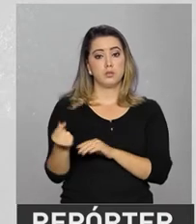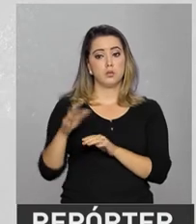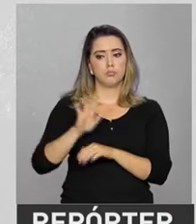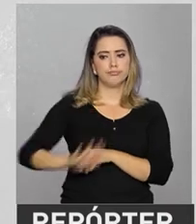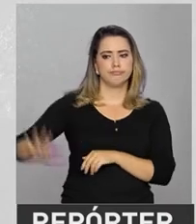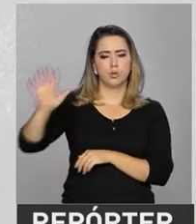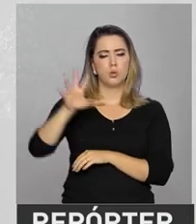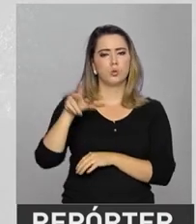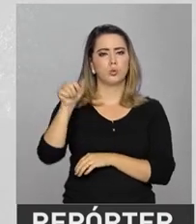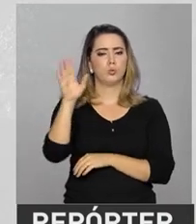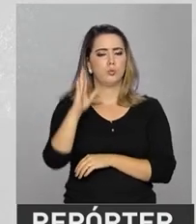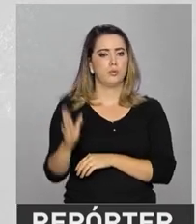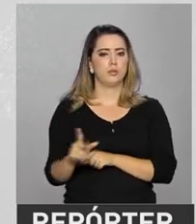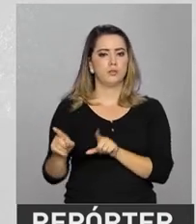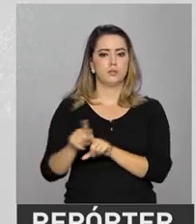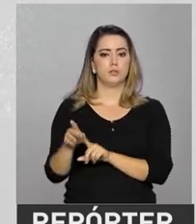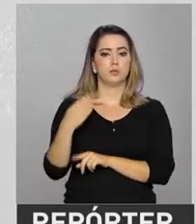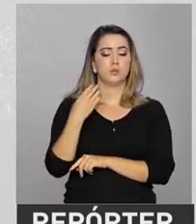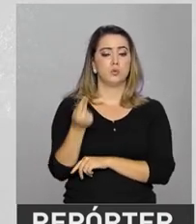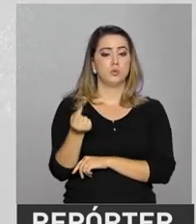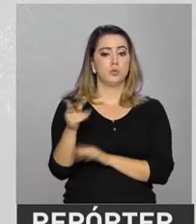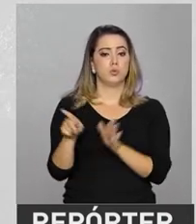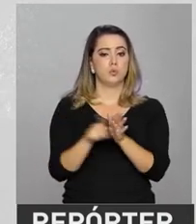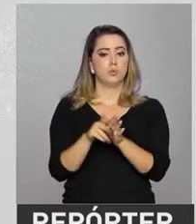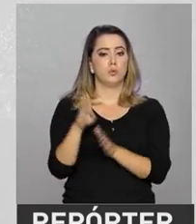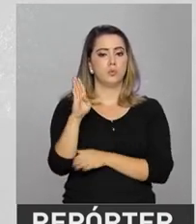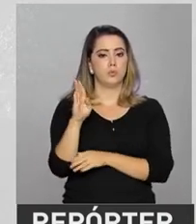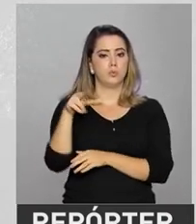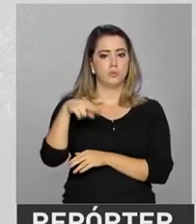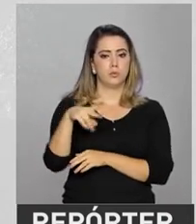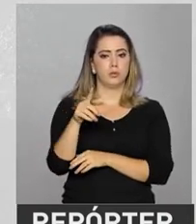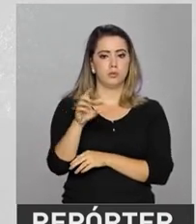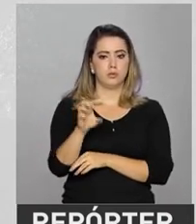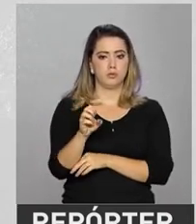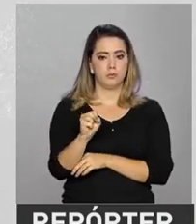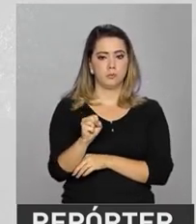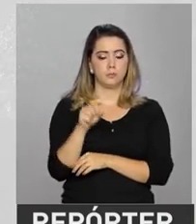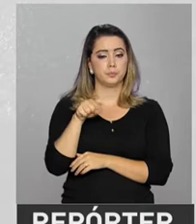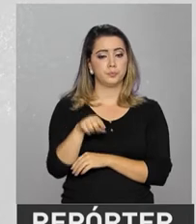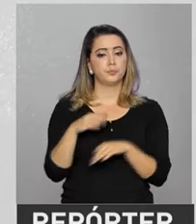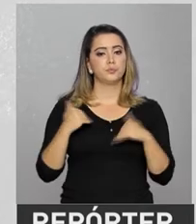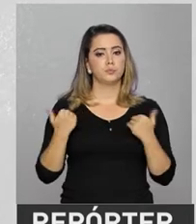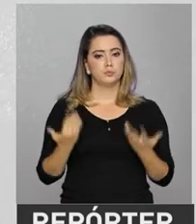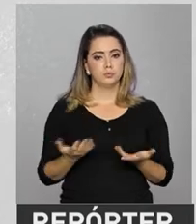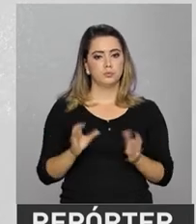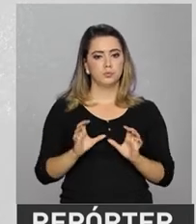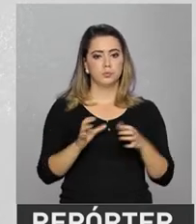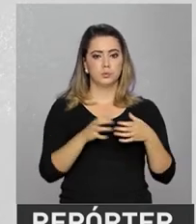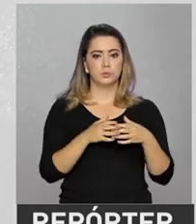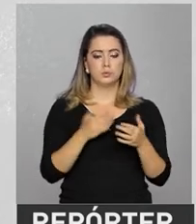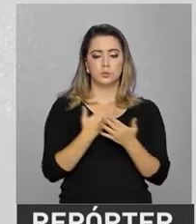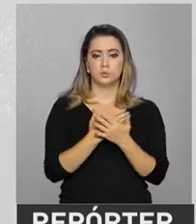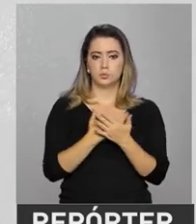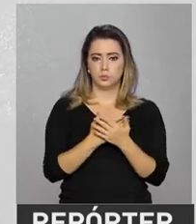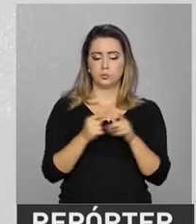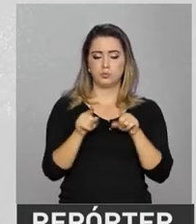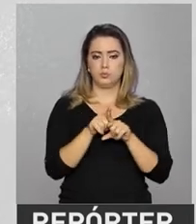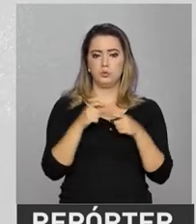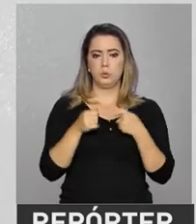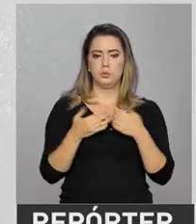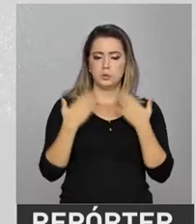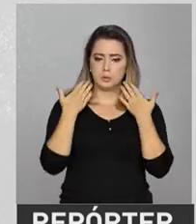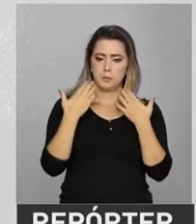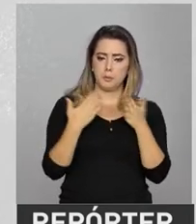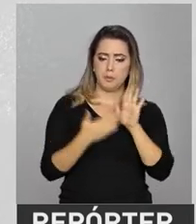do bnds o banco nacional de desenvolvimento econômico e social neste caso o estudantes também vão precisar apresentar